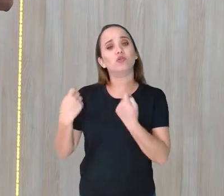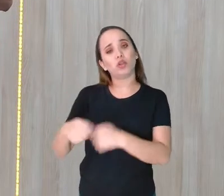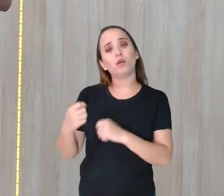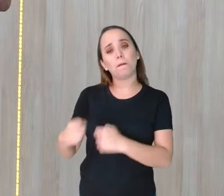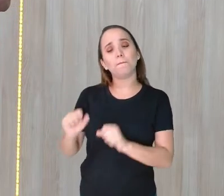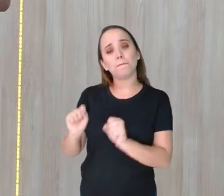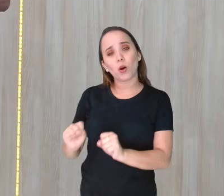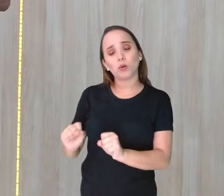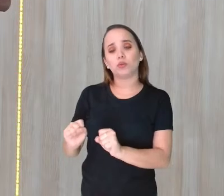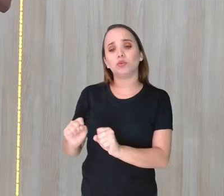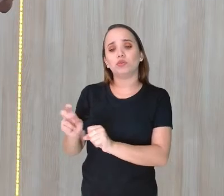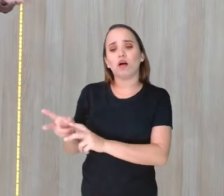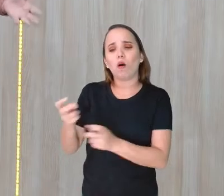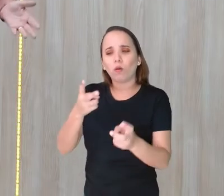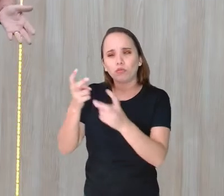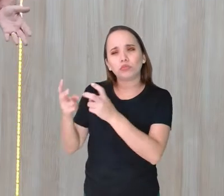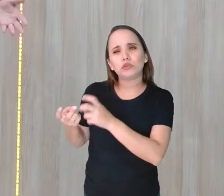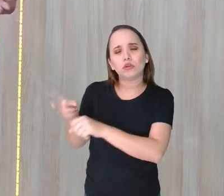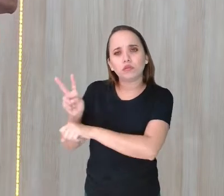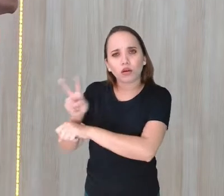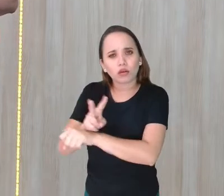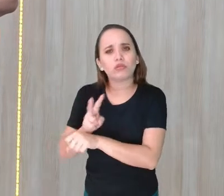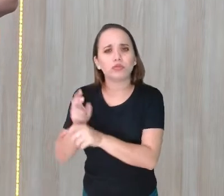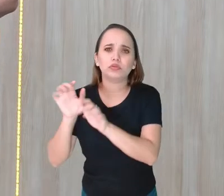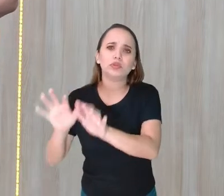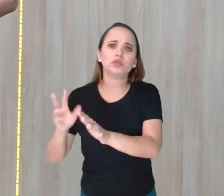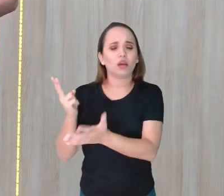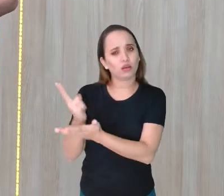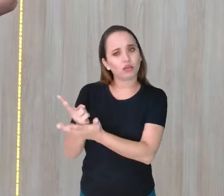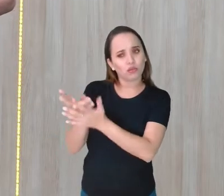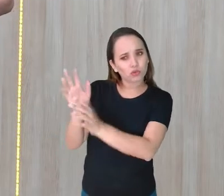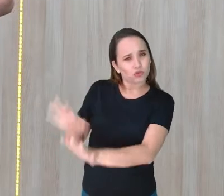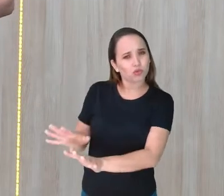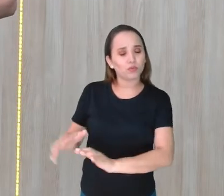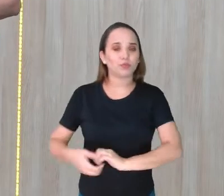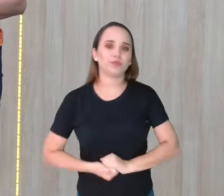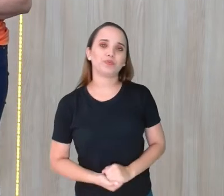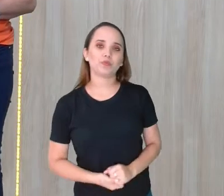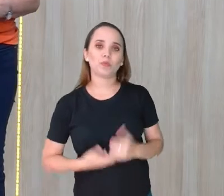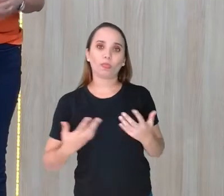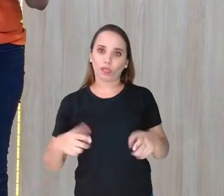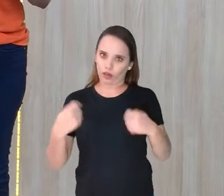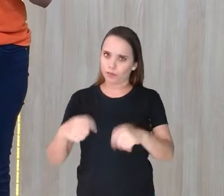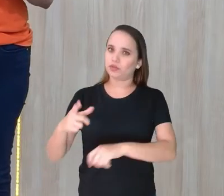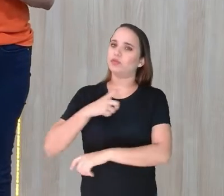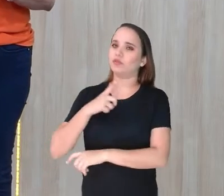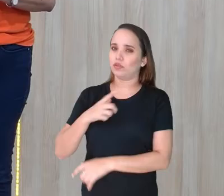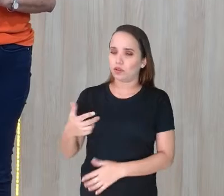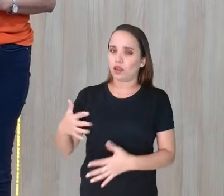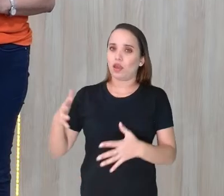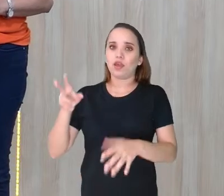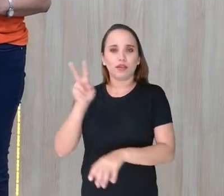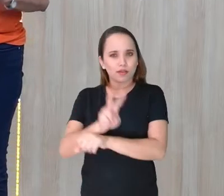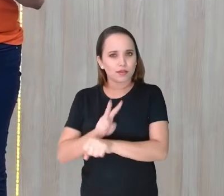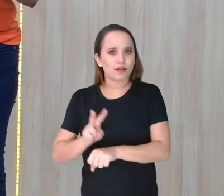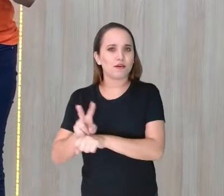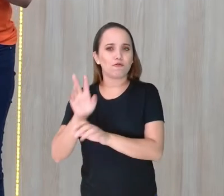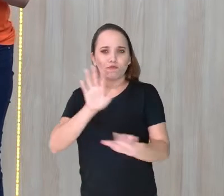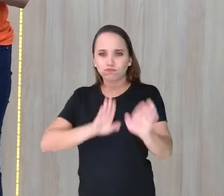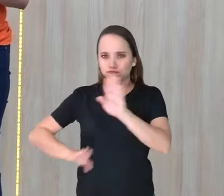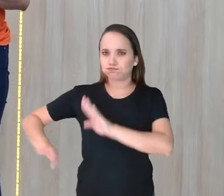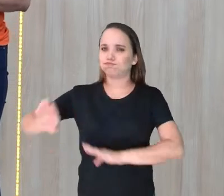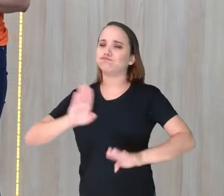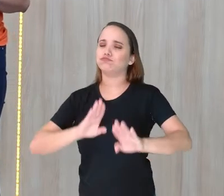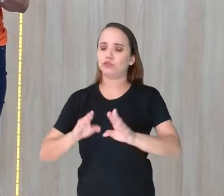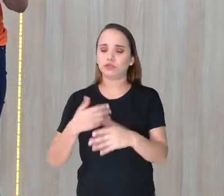ficarem em extinção, porque ela é necessária também para o meio ambiente. Então vamos ter esse cuidado. Então eu acho que vocês entenderam direitinho todas